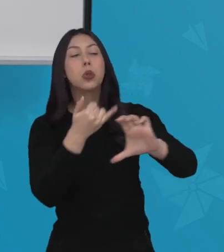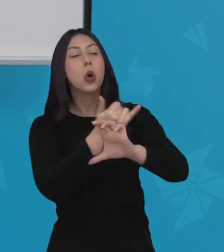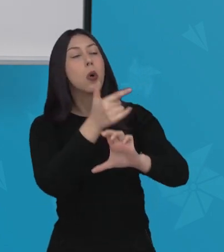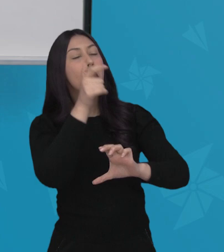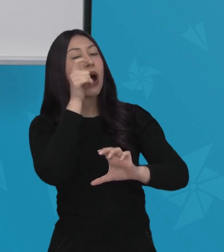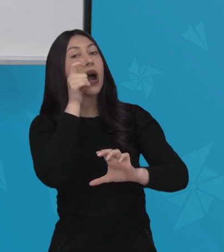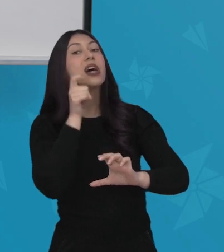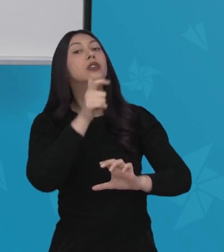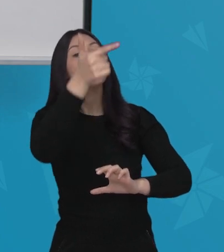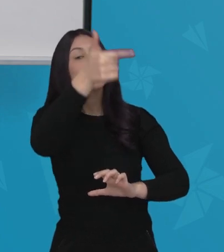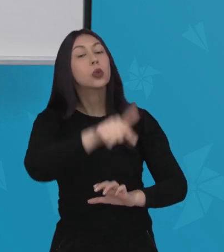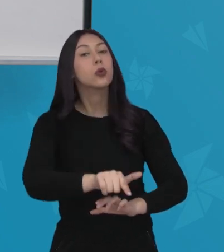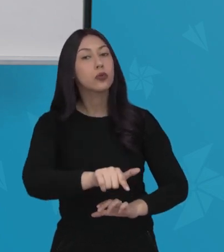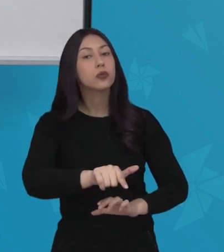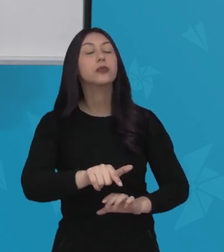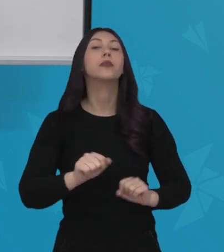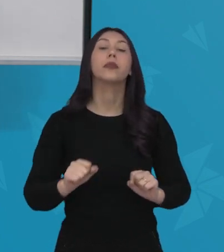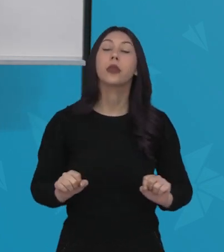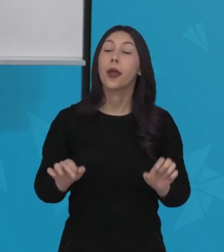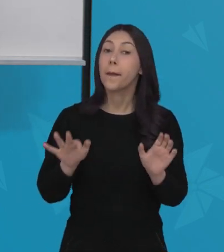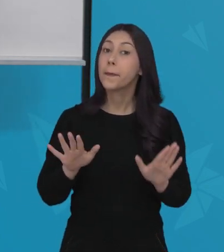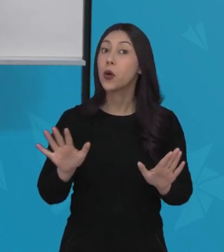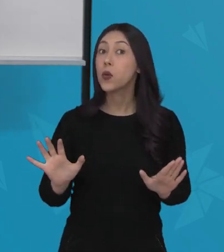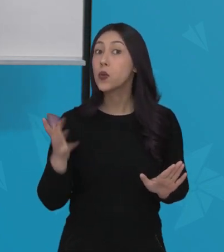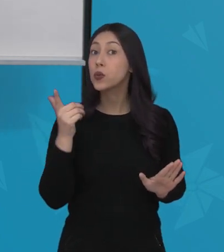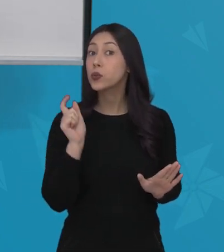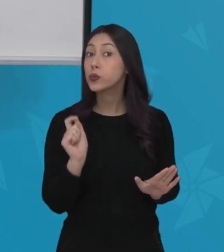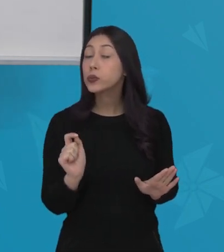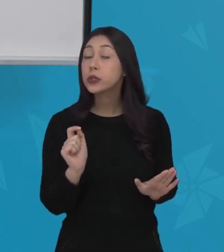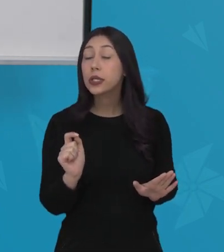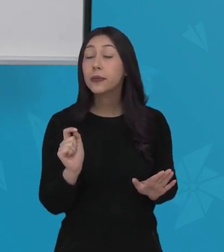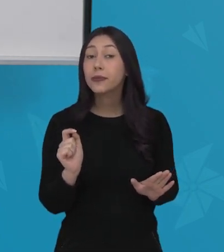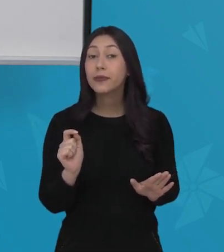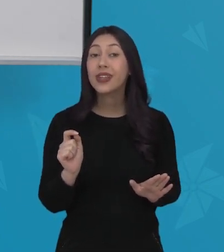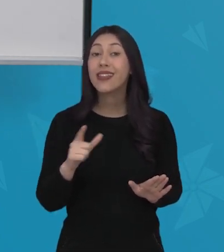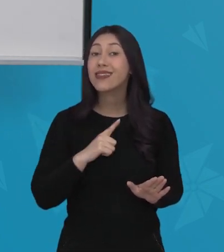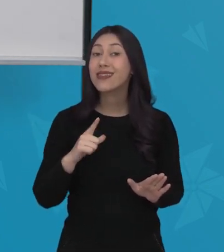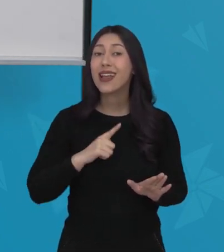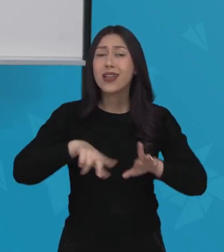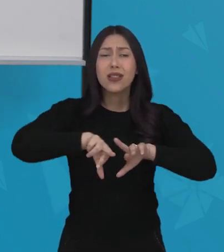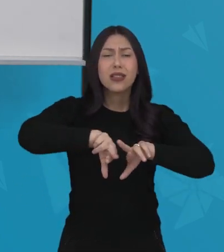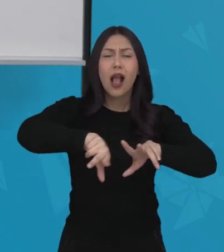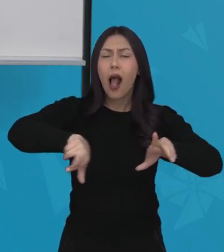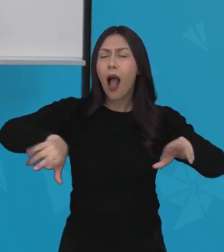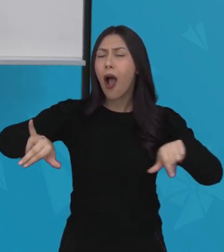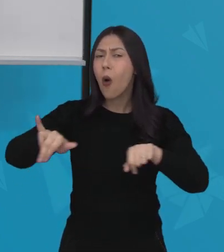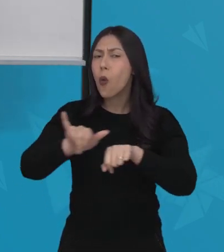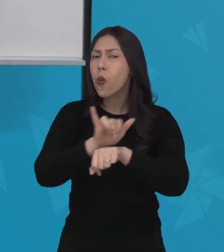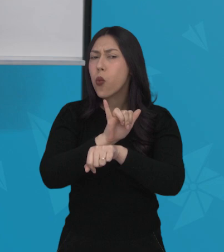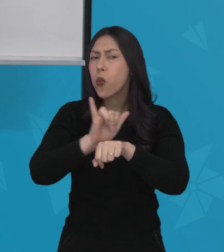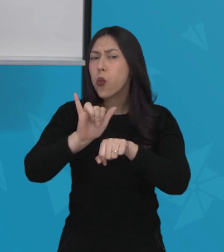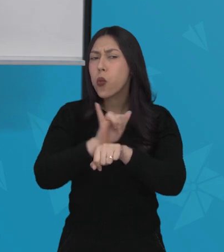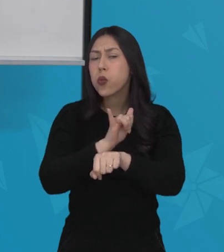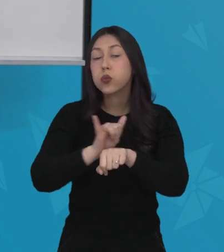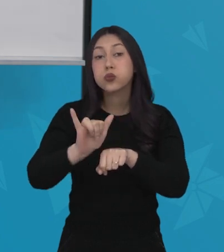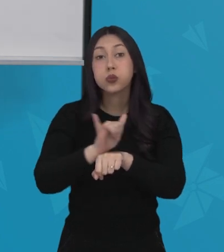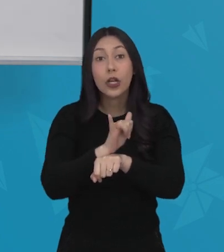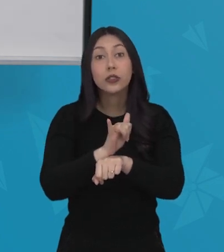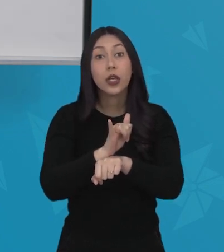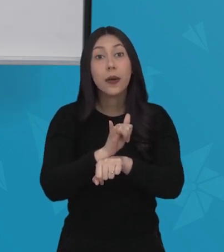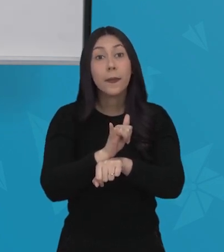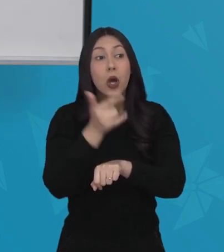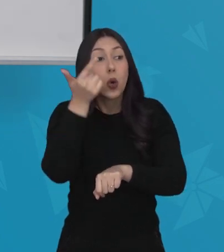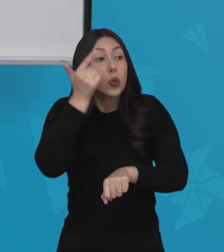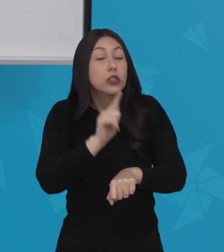consegue encontrar essa aula gravada para você. Mas o que acontece justamente é que existem várias maneiras que a física encontrou para a gente justamente